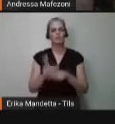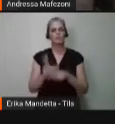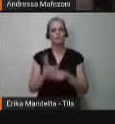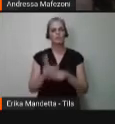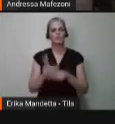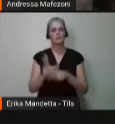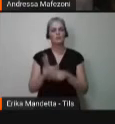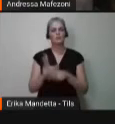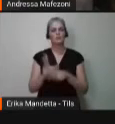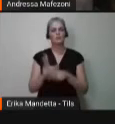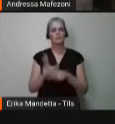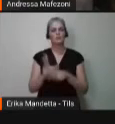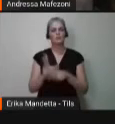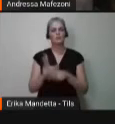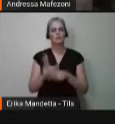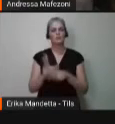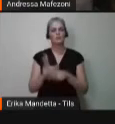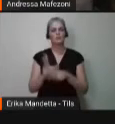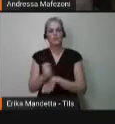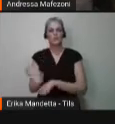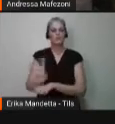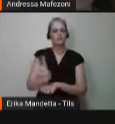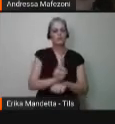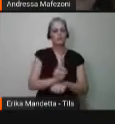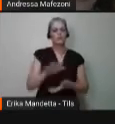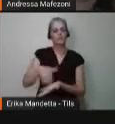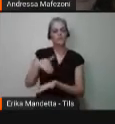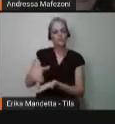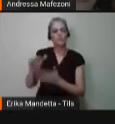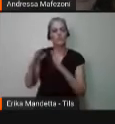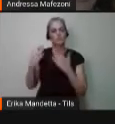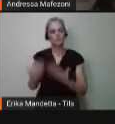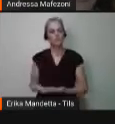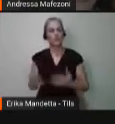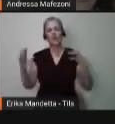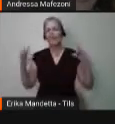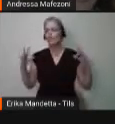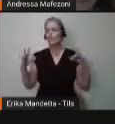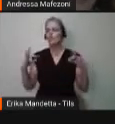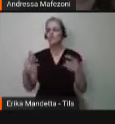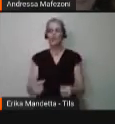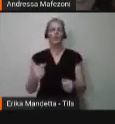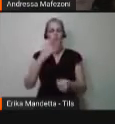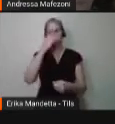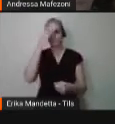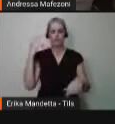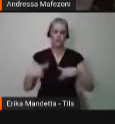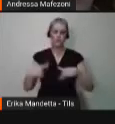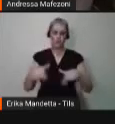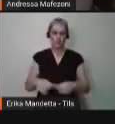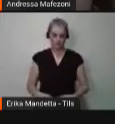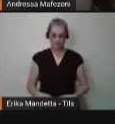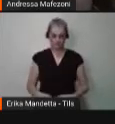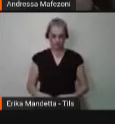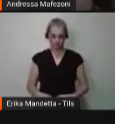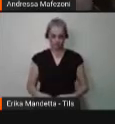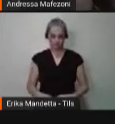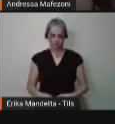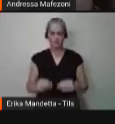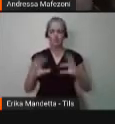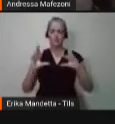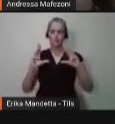secretários escolares, todos estes servidores, todos estes profissionais, eles